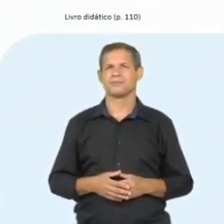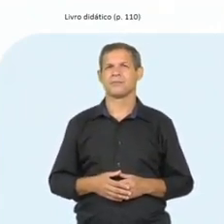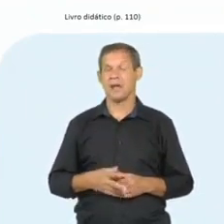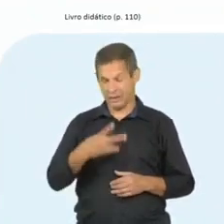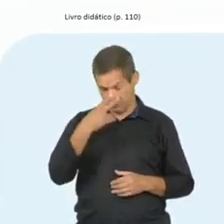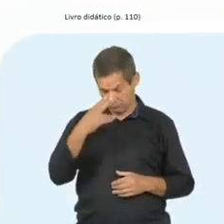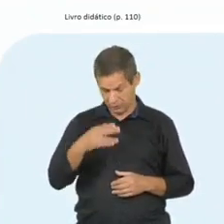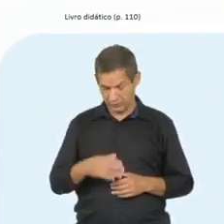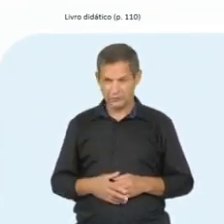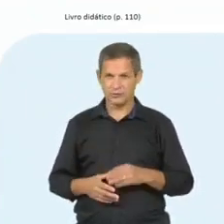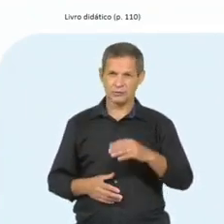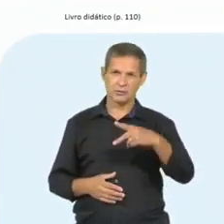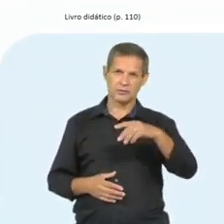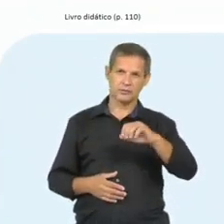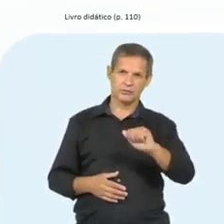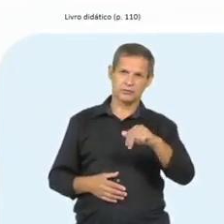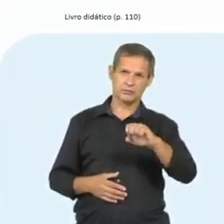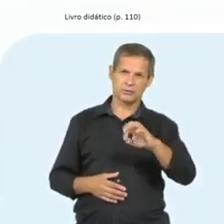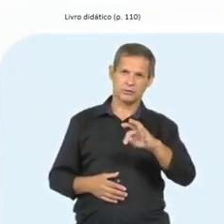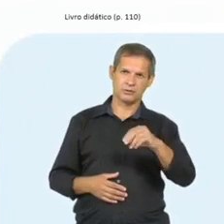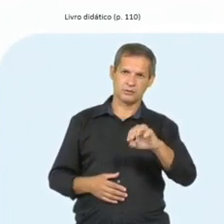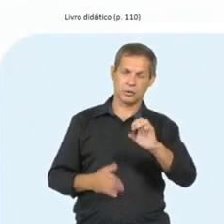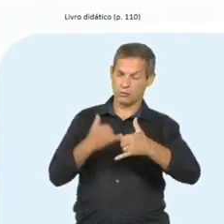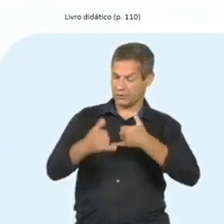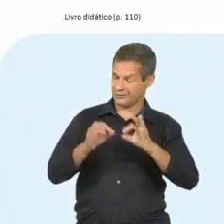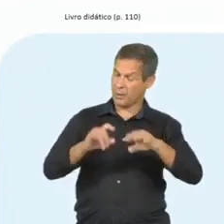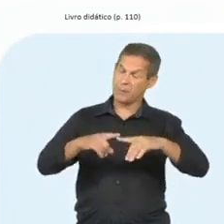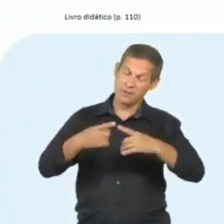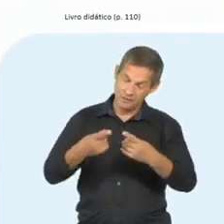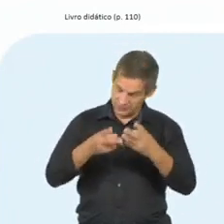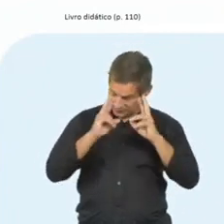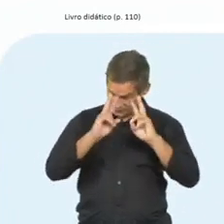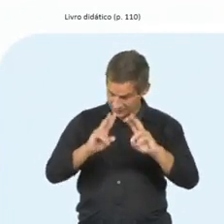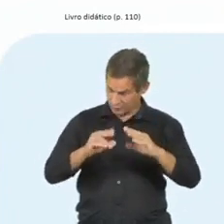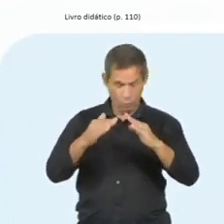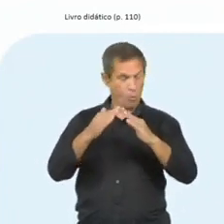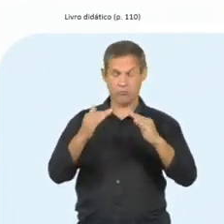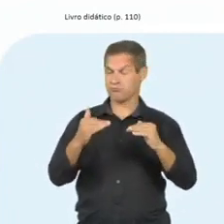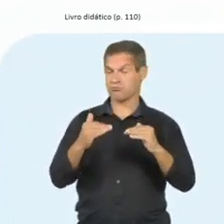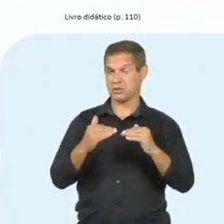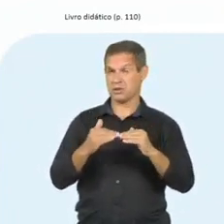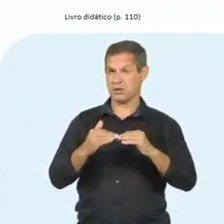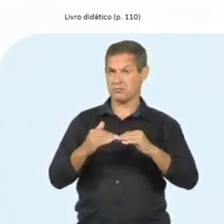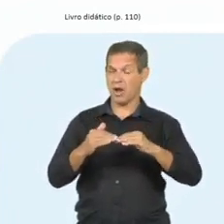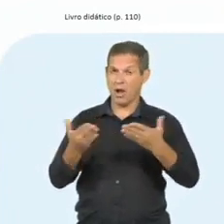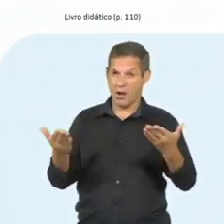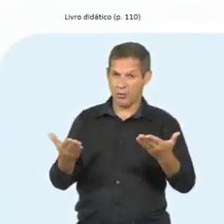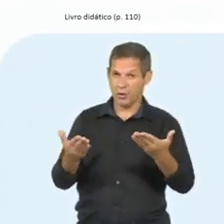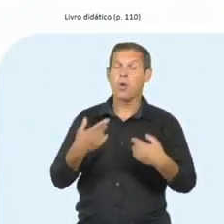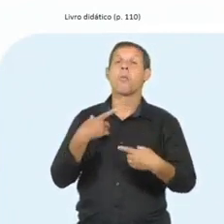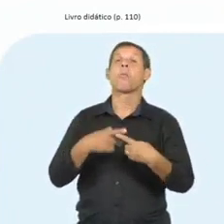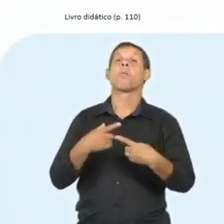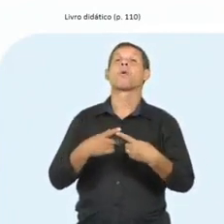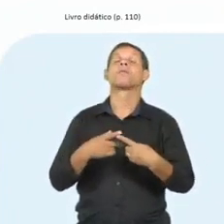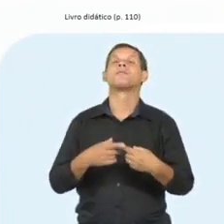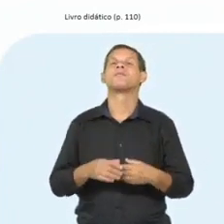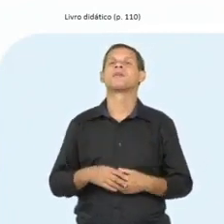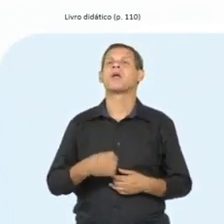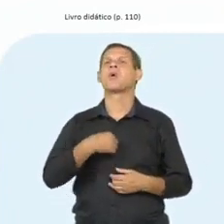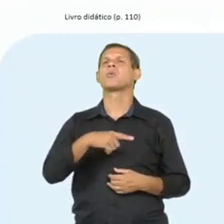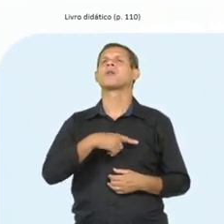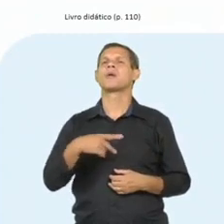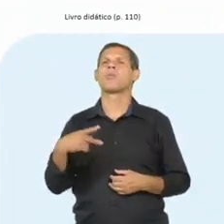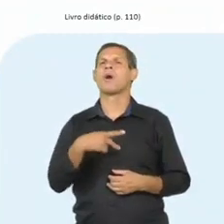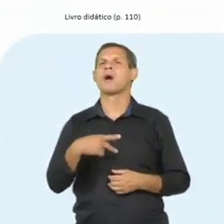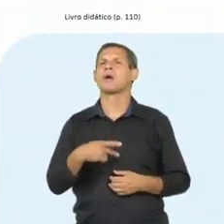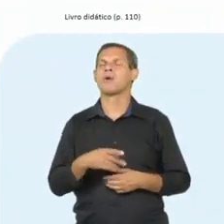Parece um panetone, né? É uma brincadeira, óbvio. Mas você vê que não é mais uma pirâmide, nesse caso. Por quê? Porque eu tenho uma